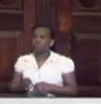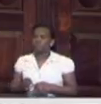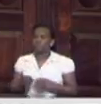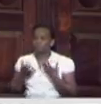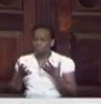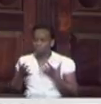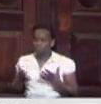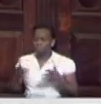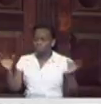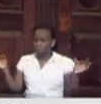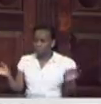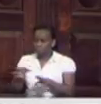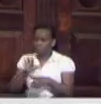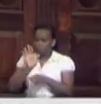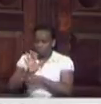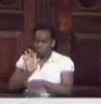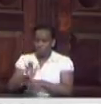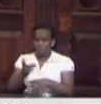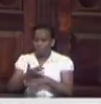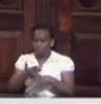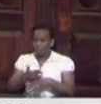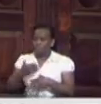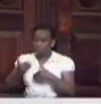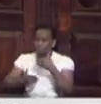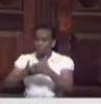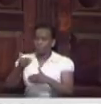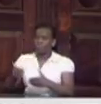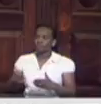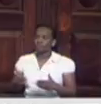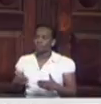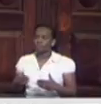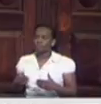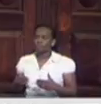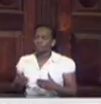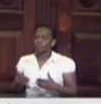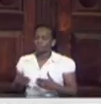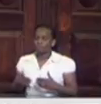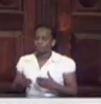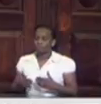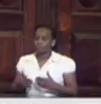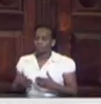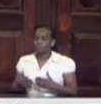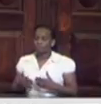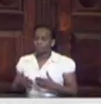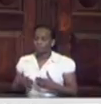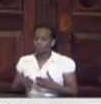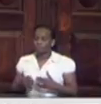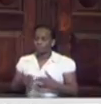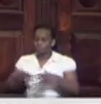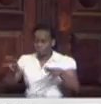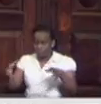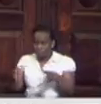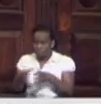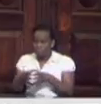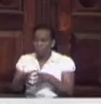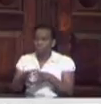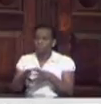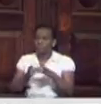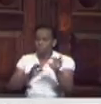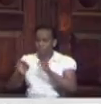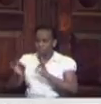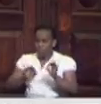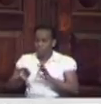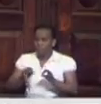estará pronto para servir essa cidade à medida em que essa composição foi feita